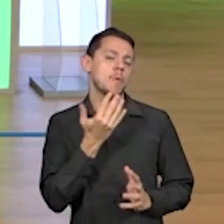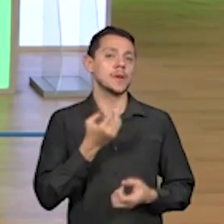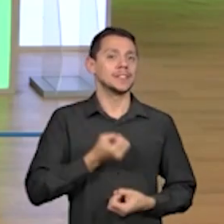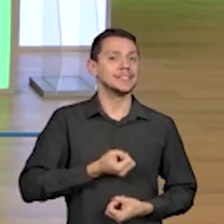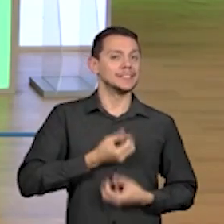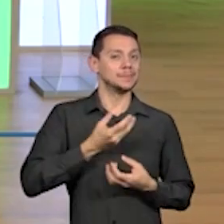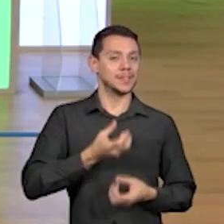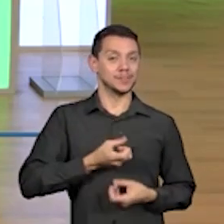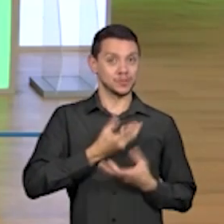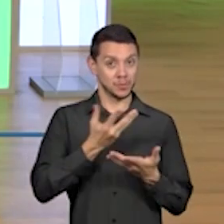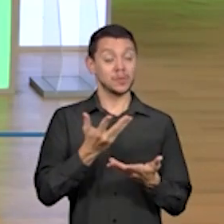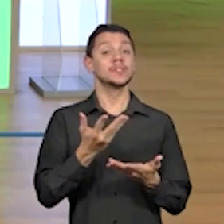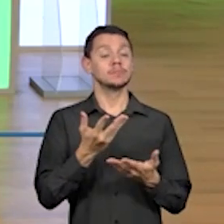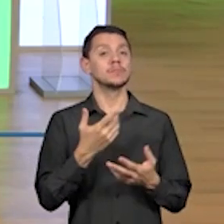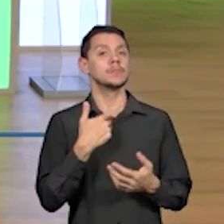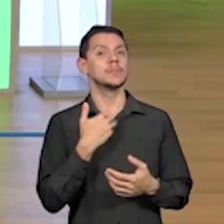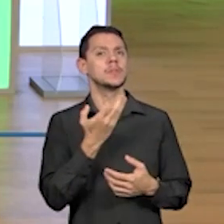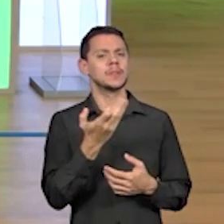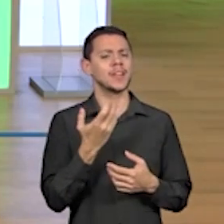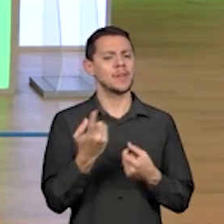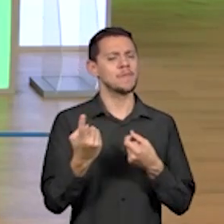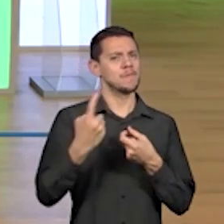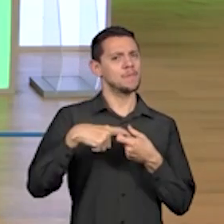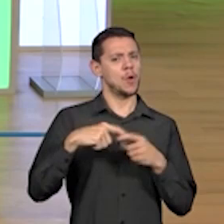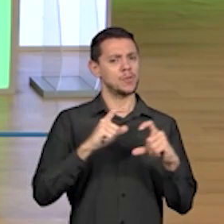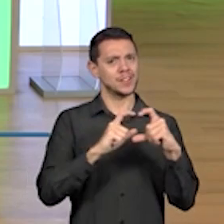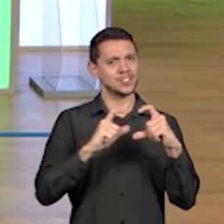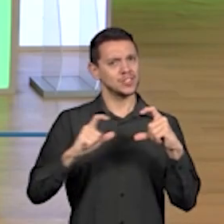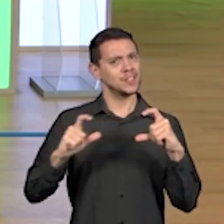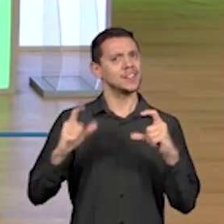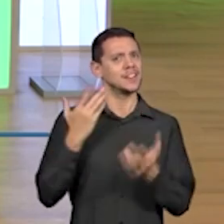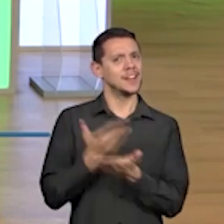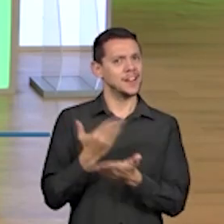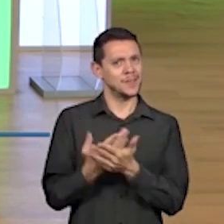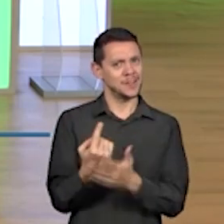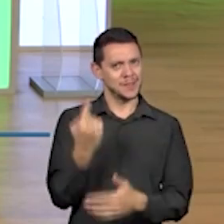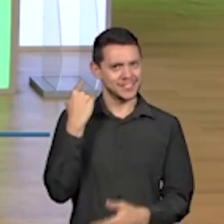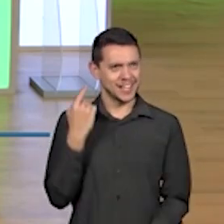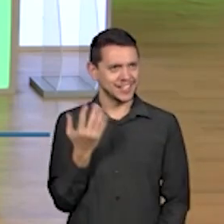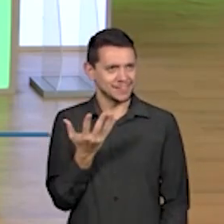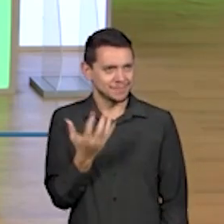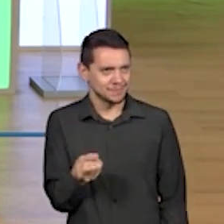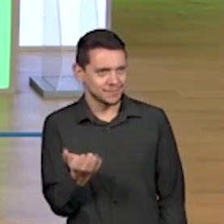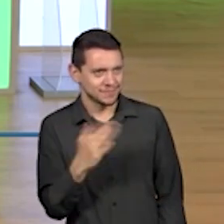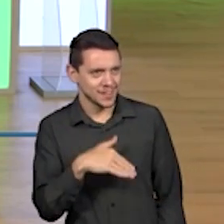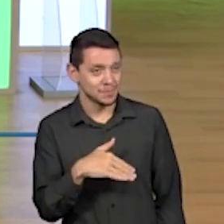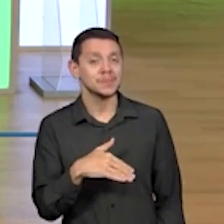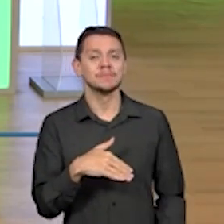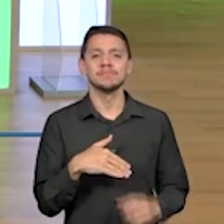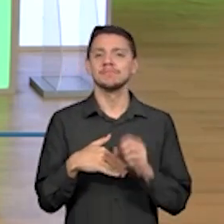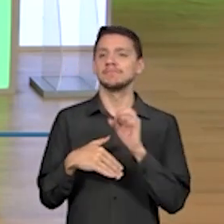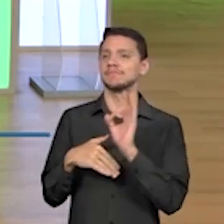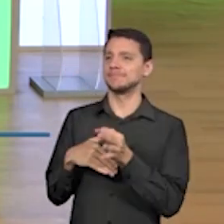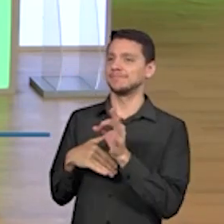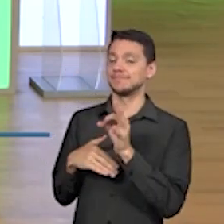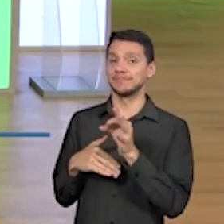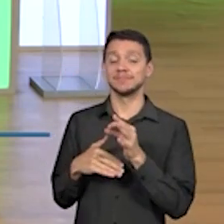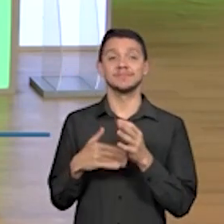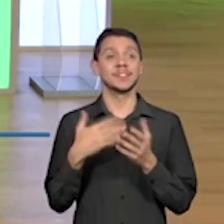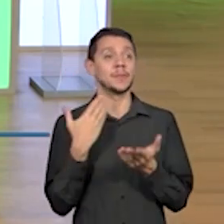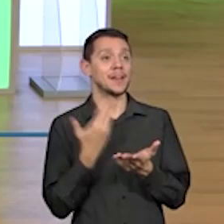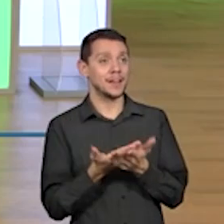quero retomar a tirinha da aula passada. Vamos fazer isso? Vamos. Então, a página da aula de hoje é a